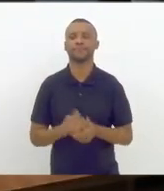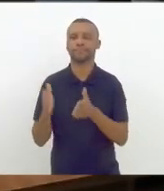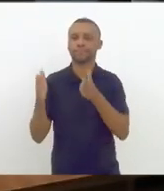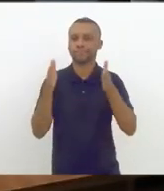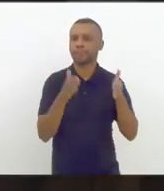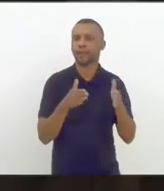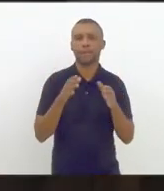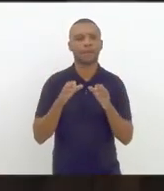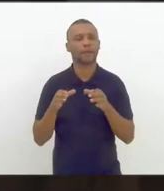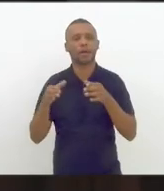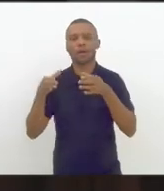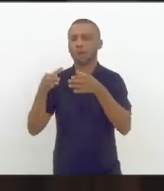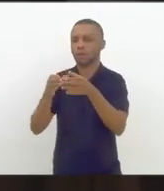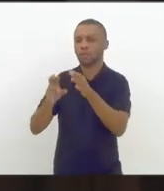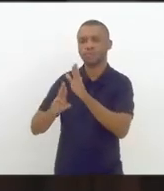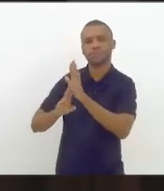Comissão